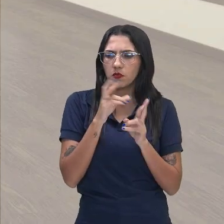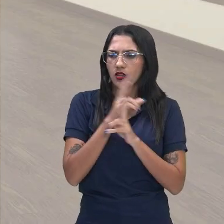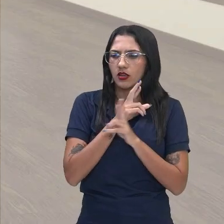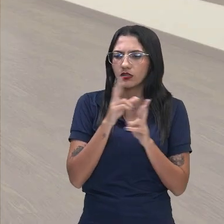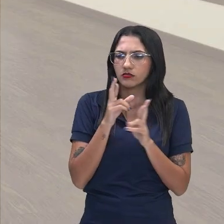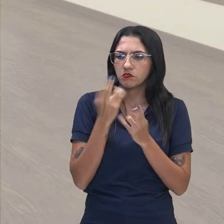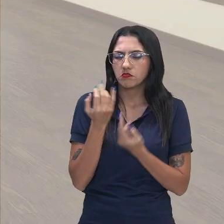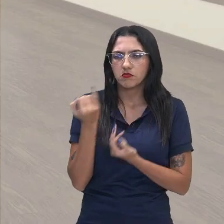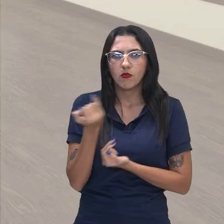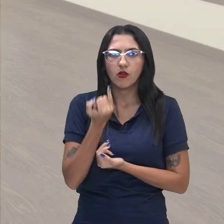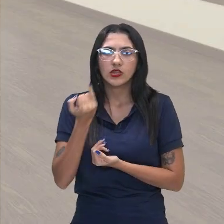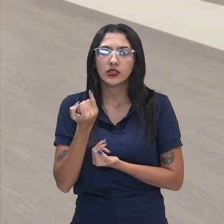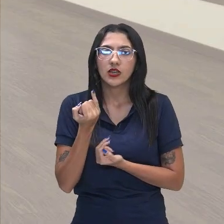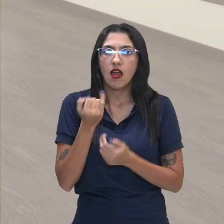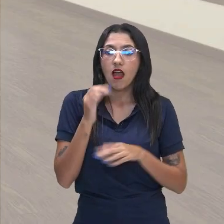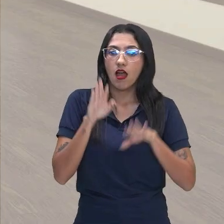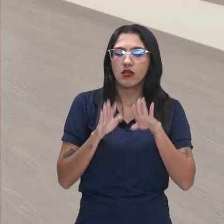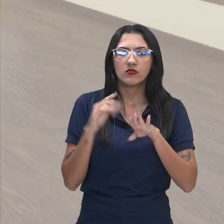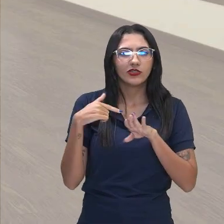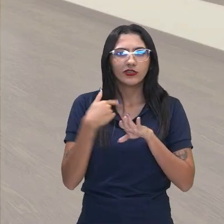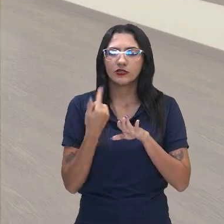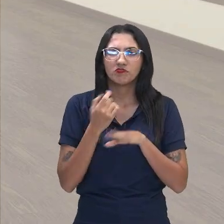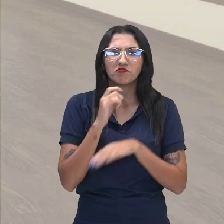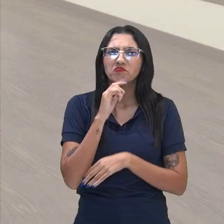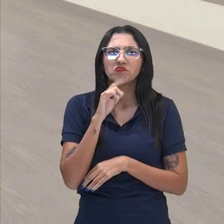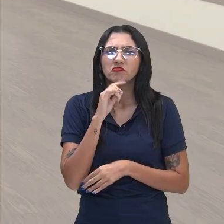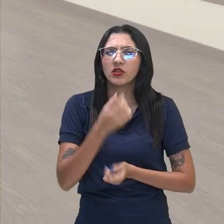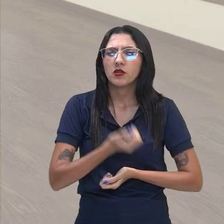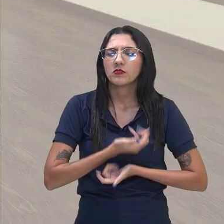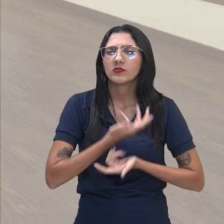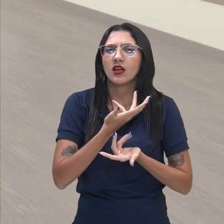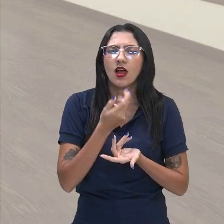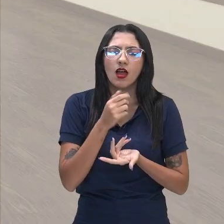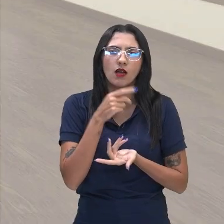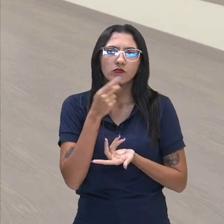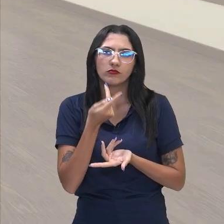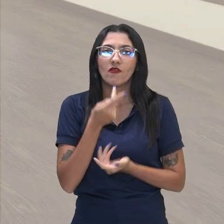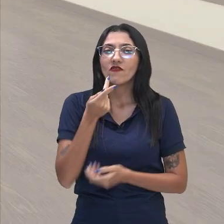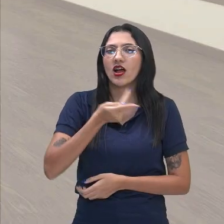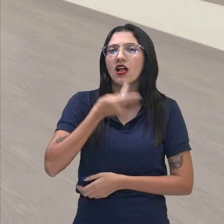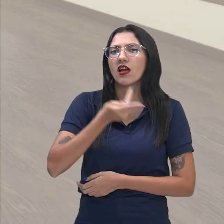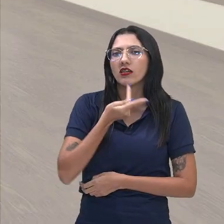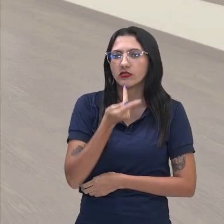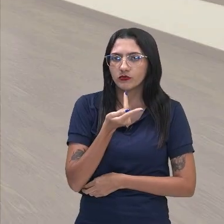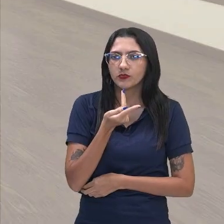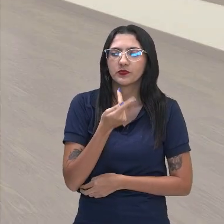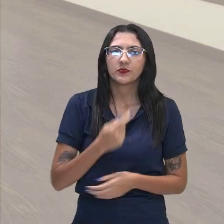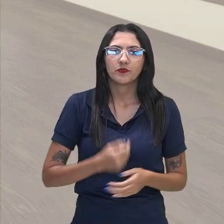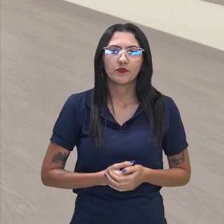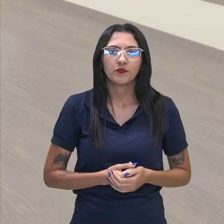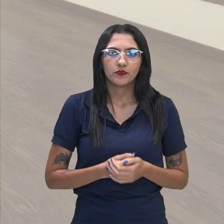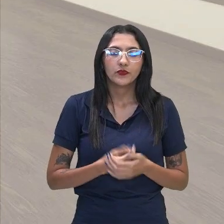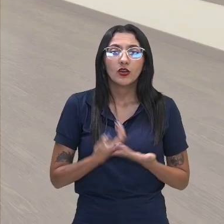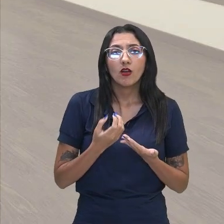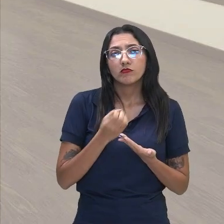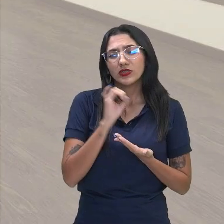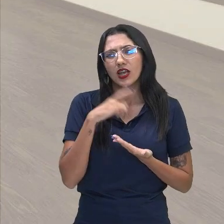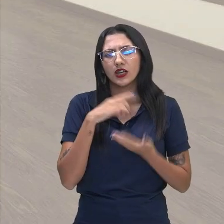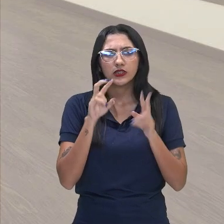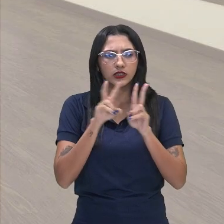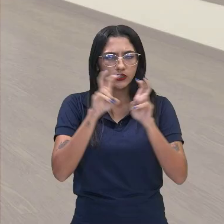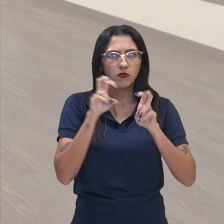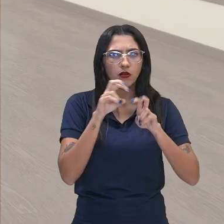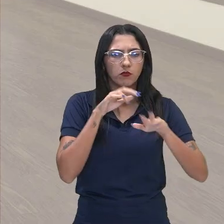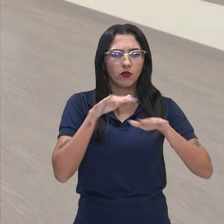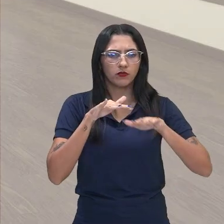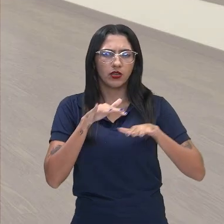vezes nós não conseguimos expressar em palavras. E quando falamos de movimento, vamos